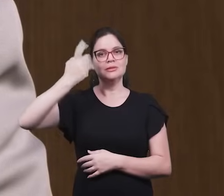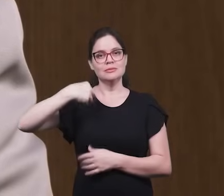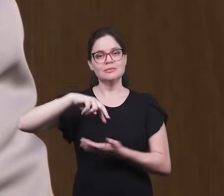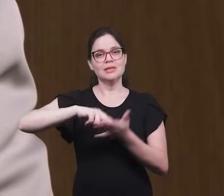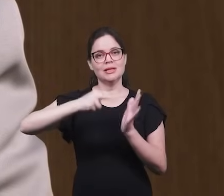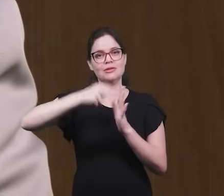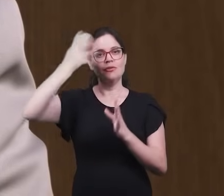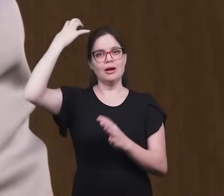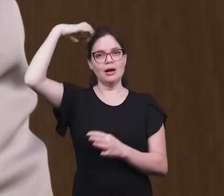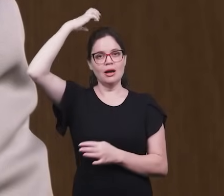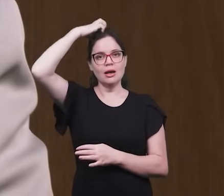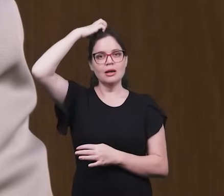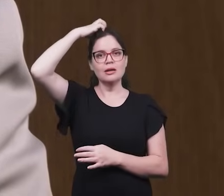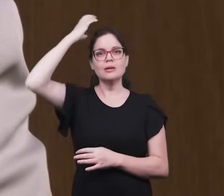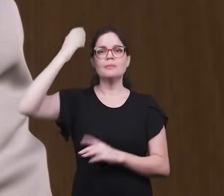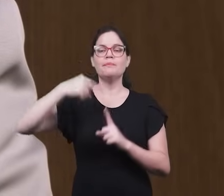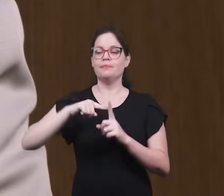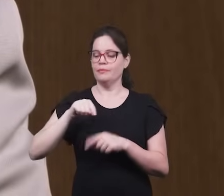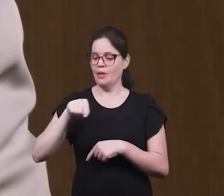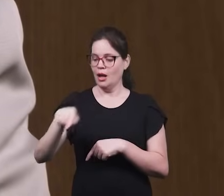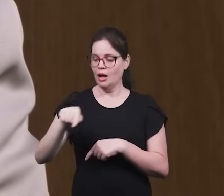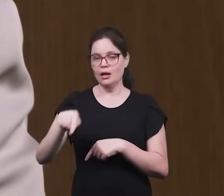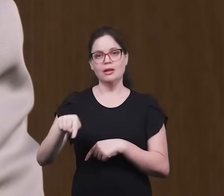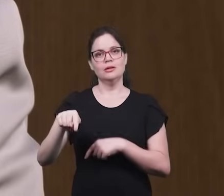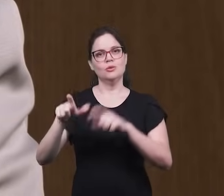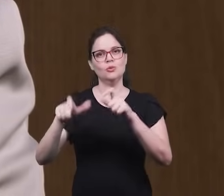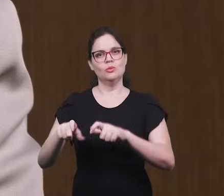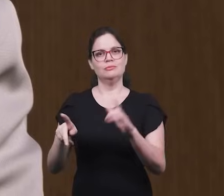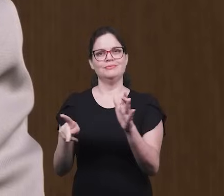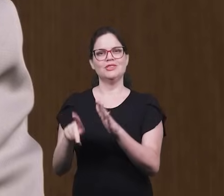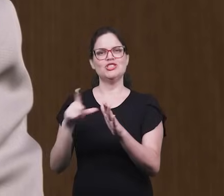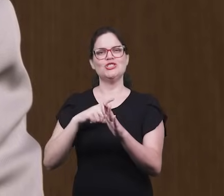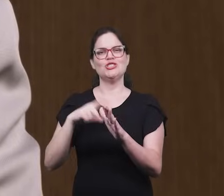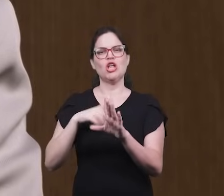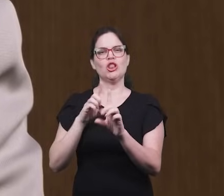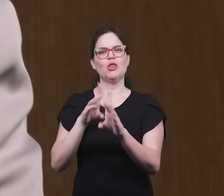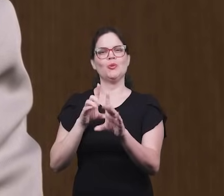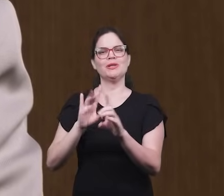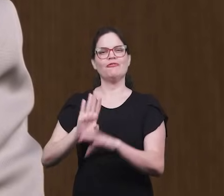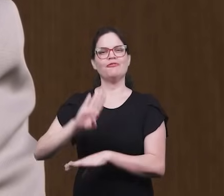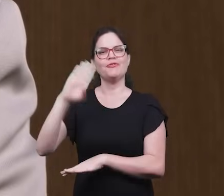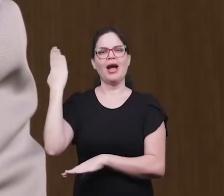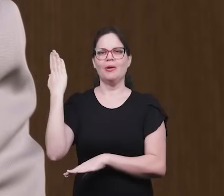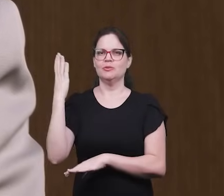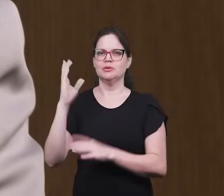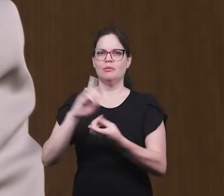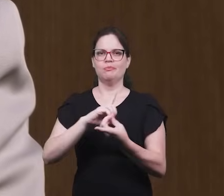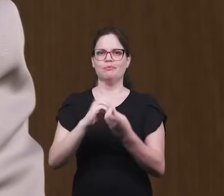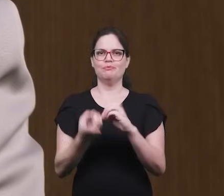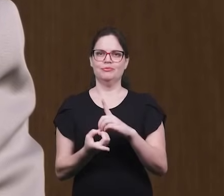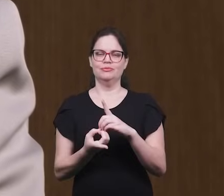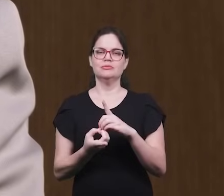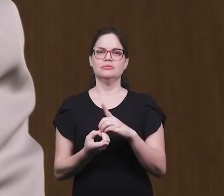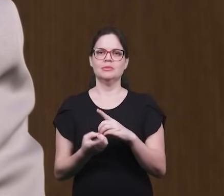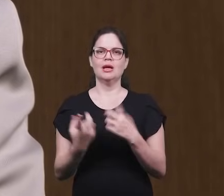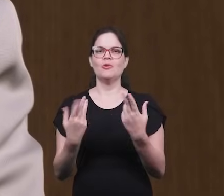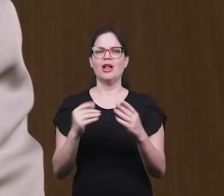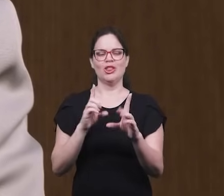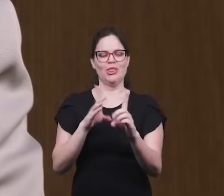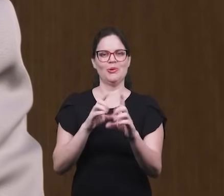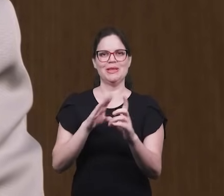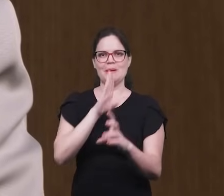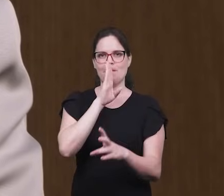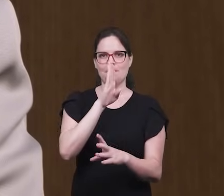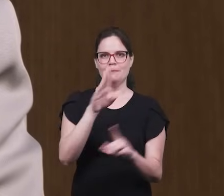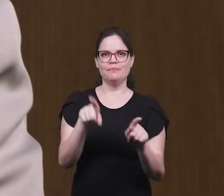ali algumas pessoas seguiam a doutrinas que eram contrárias à fé, no caso a doutrina de Balaão e a doutrina